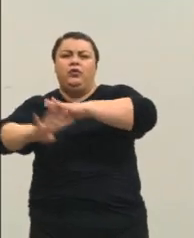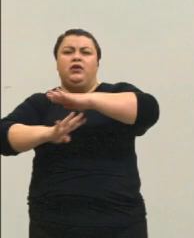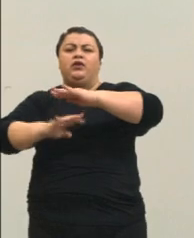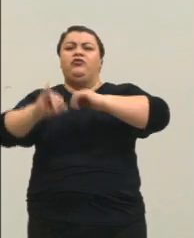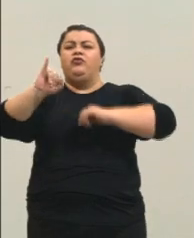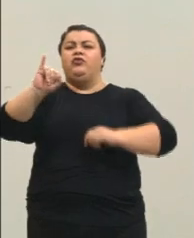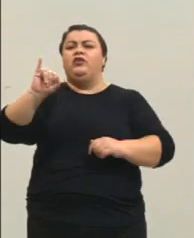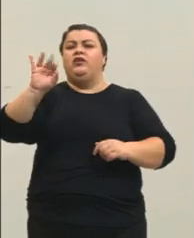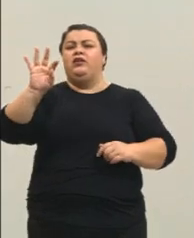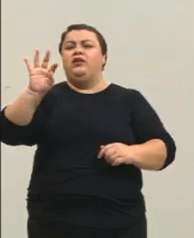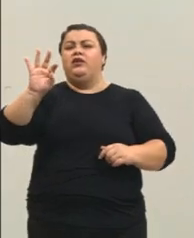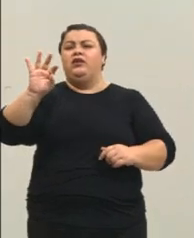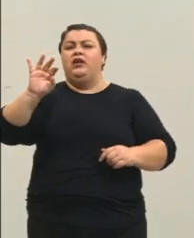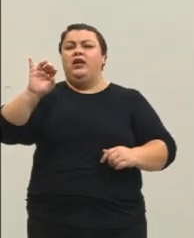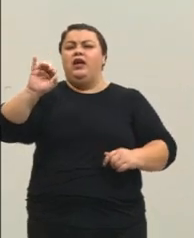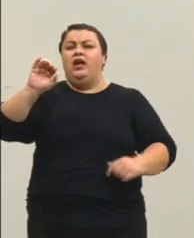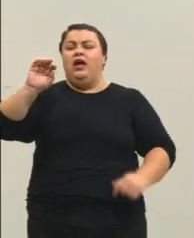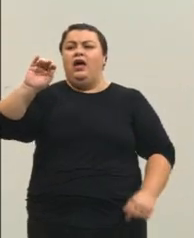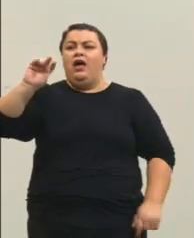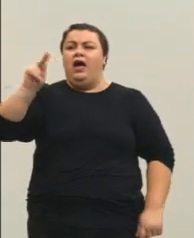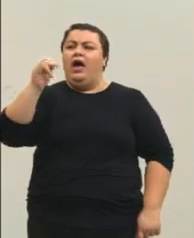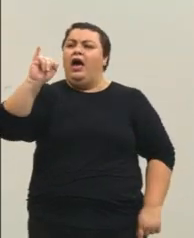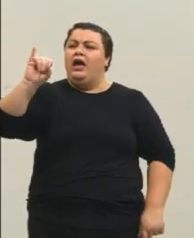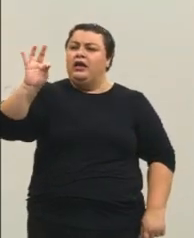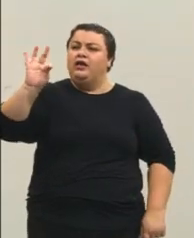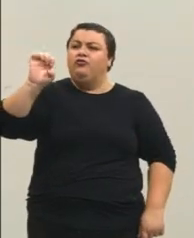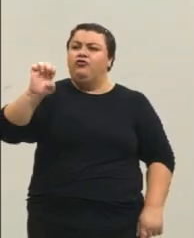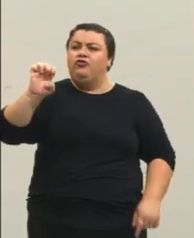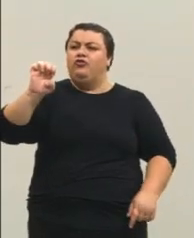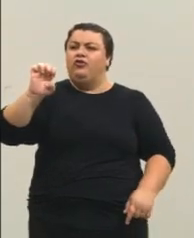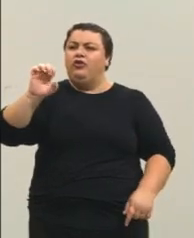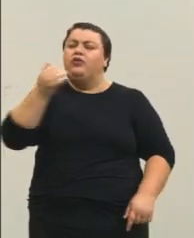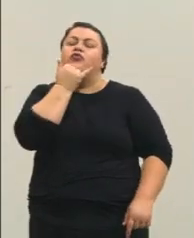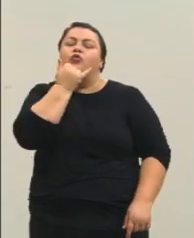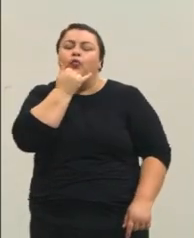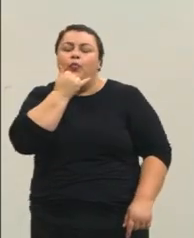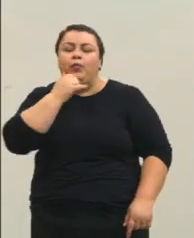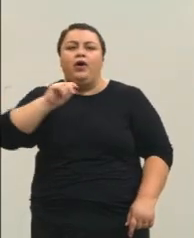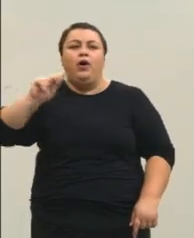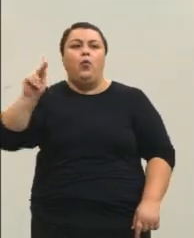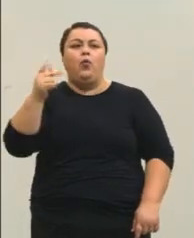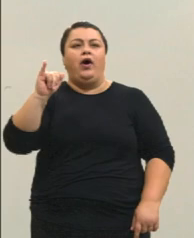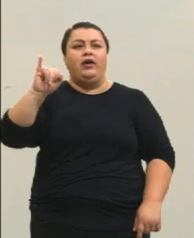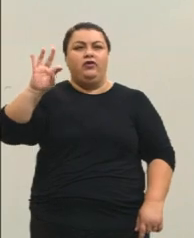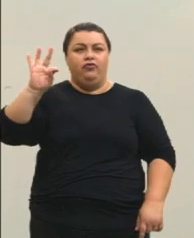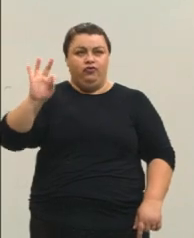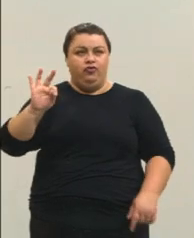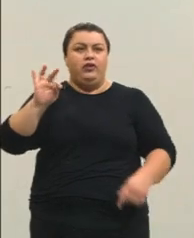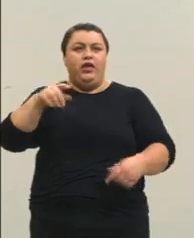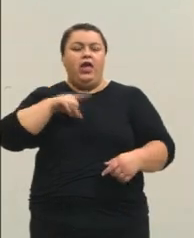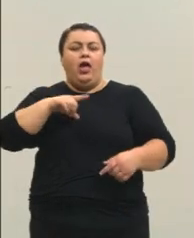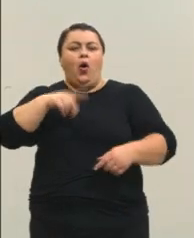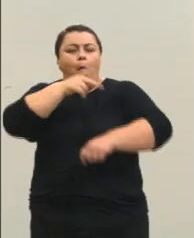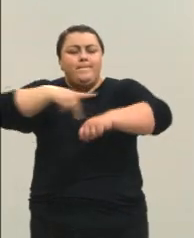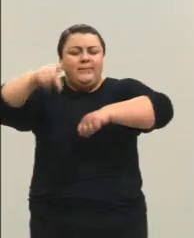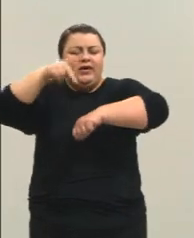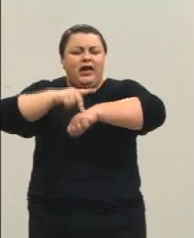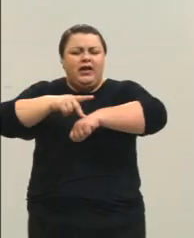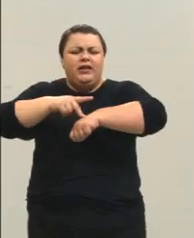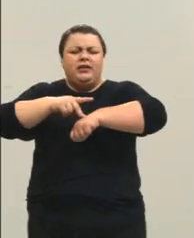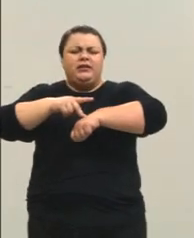também o Haiti é um país que por si só já tem um patrimônio linguístico muito rico né E eles